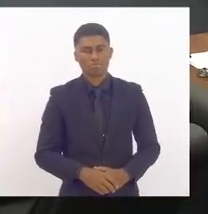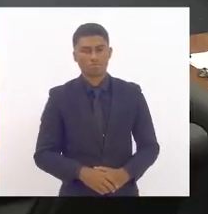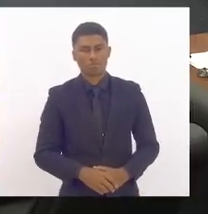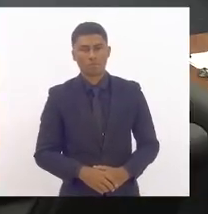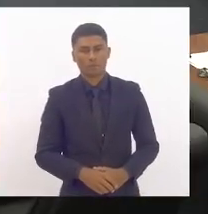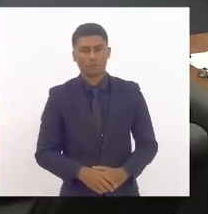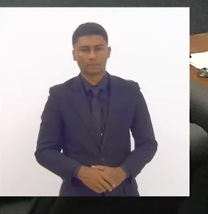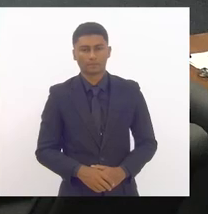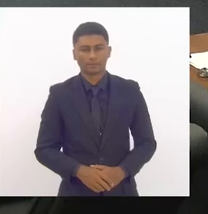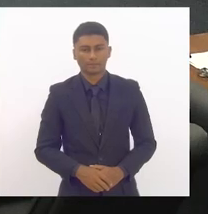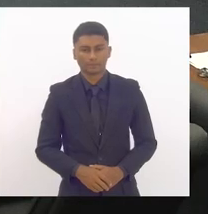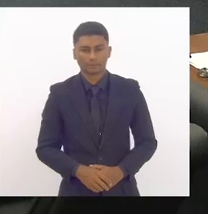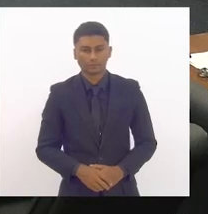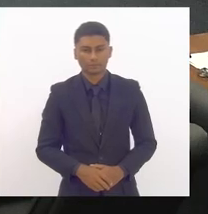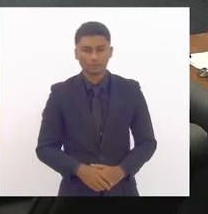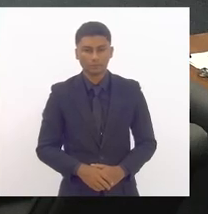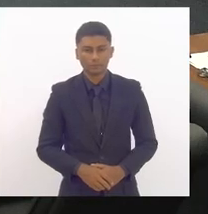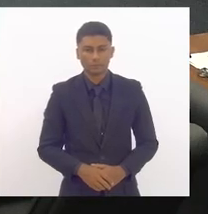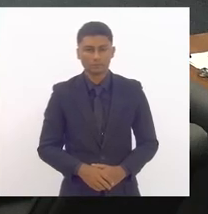Eu te chamei antes.